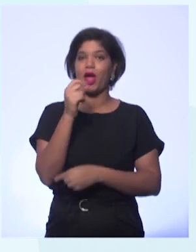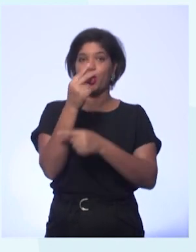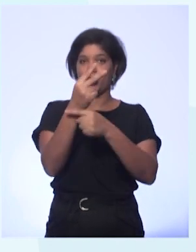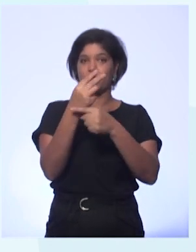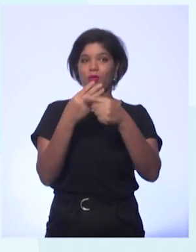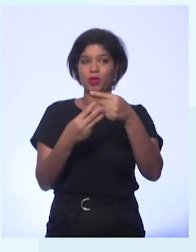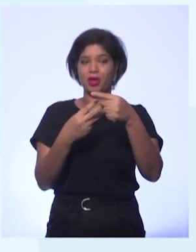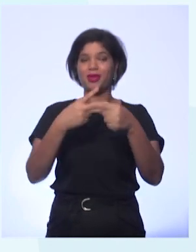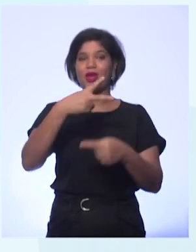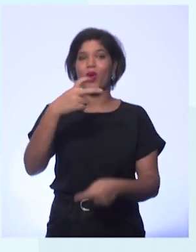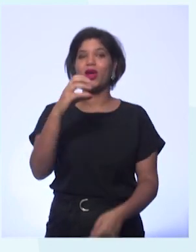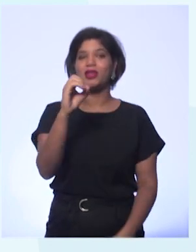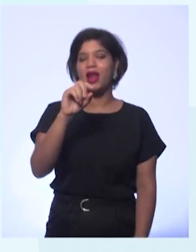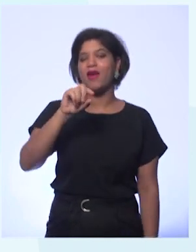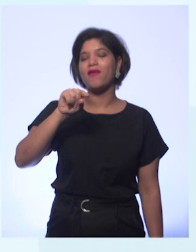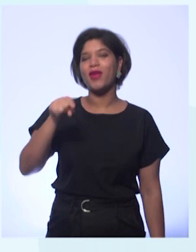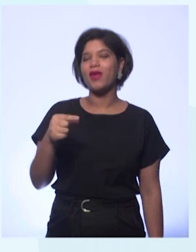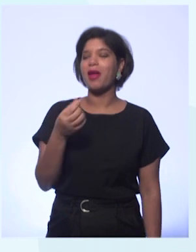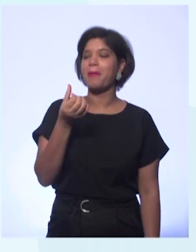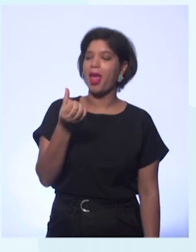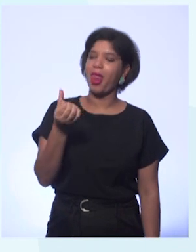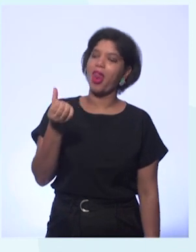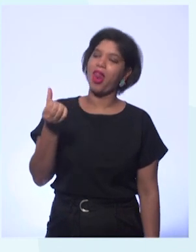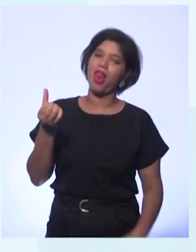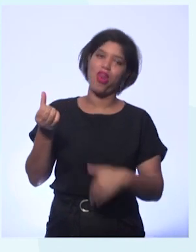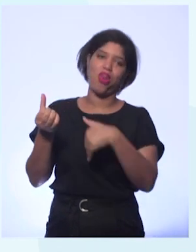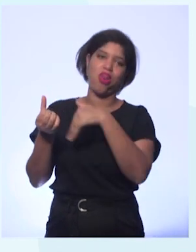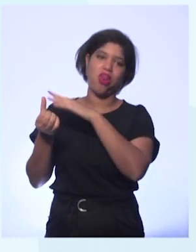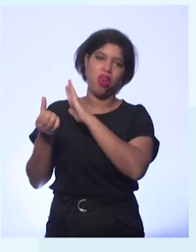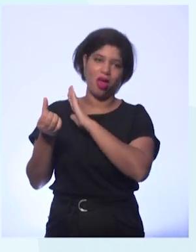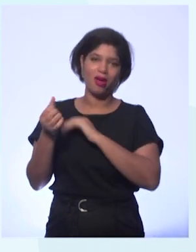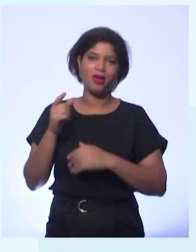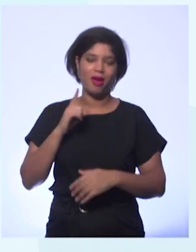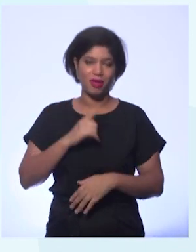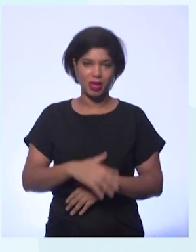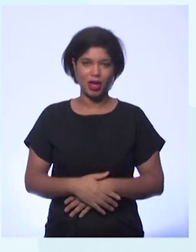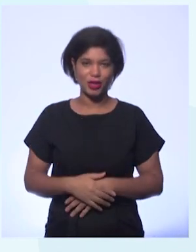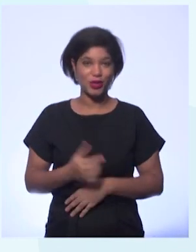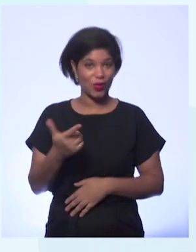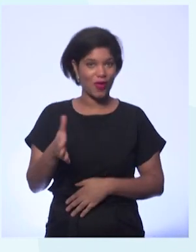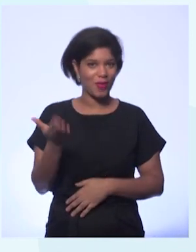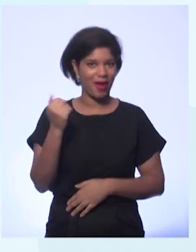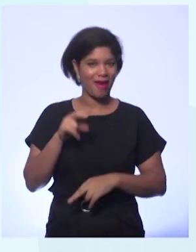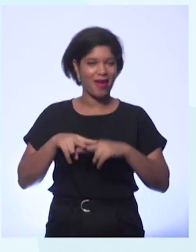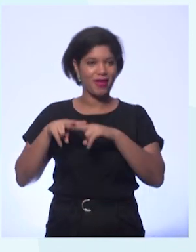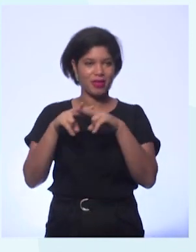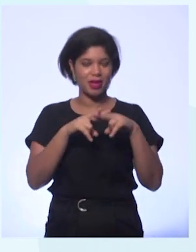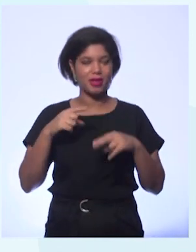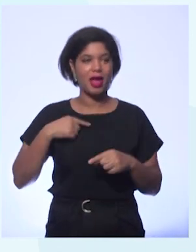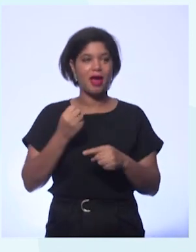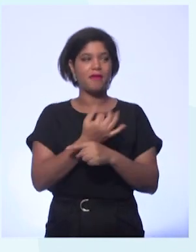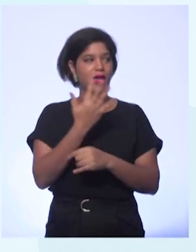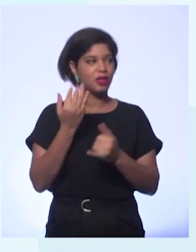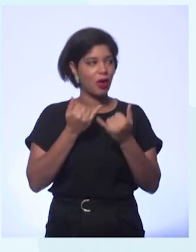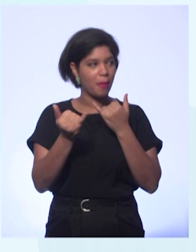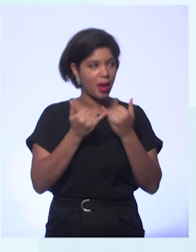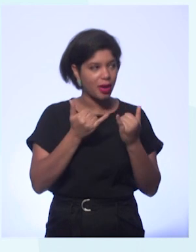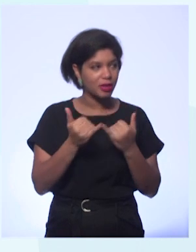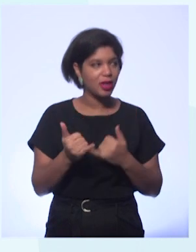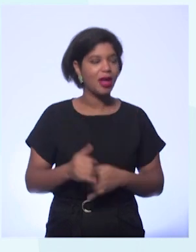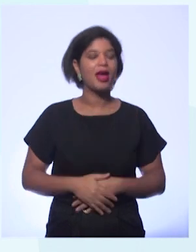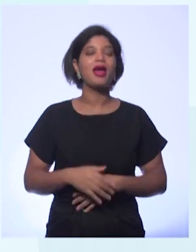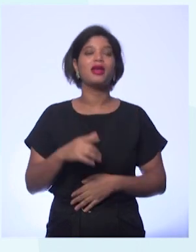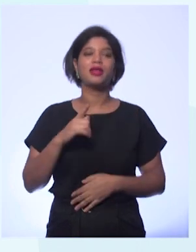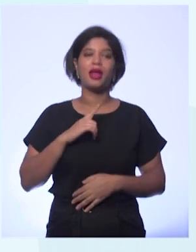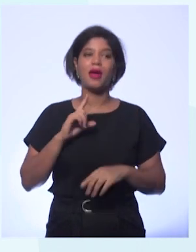é 0,6666, que é a dízima periódica. Então, só para recapitular, fração aparente é aquela que parece que é uma